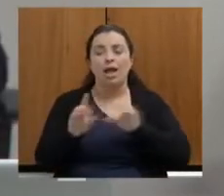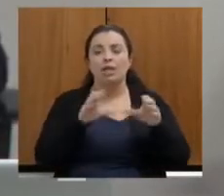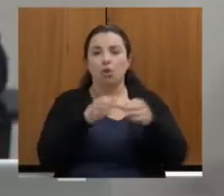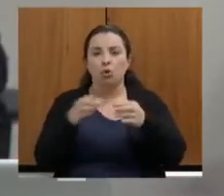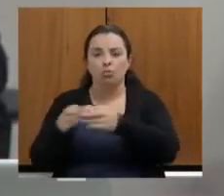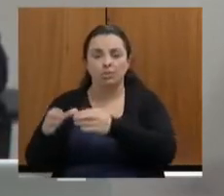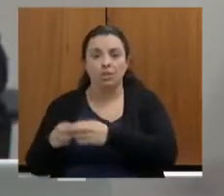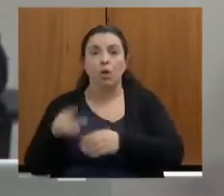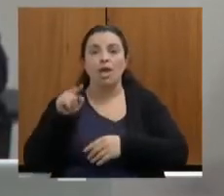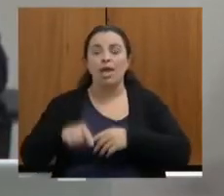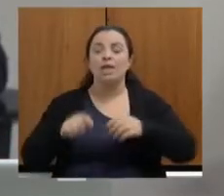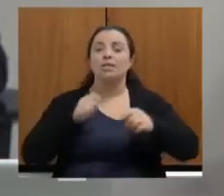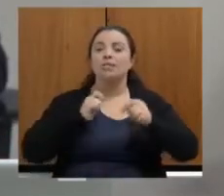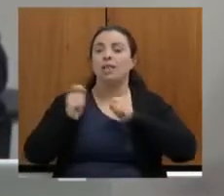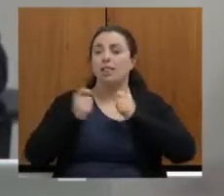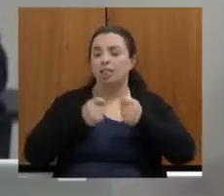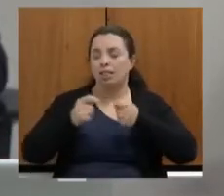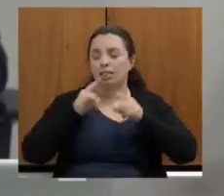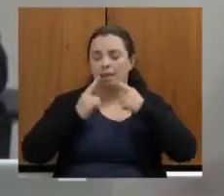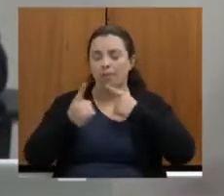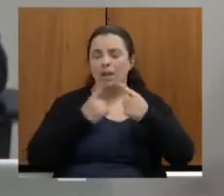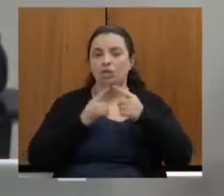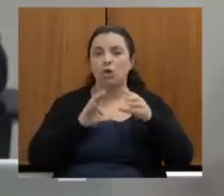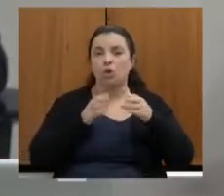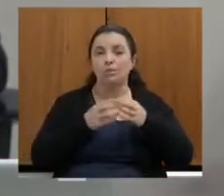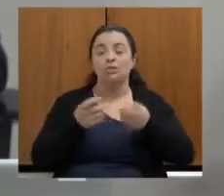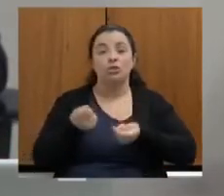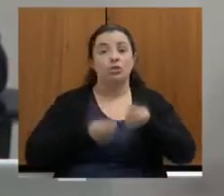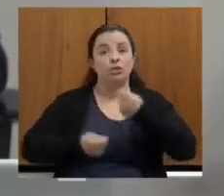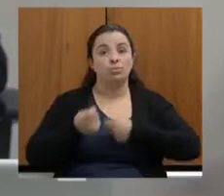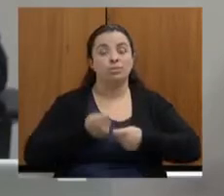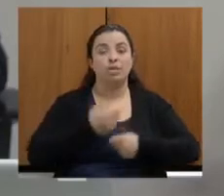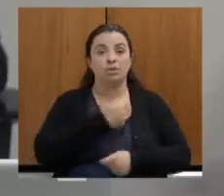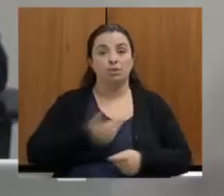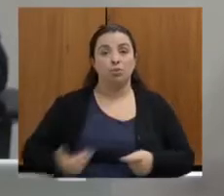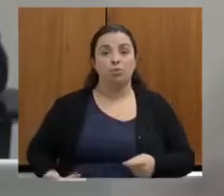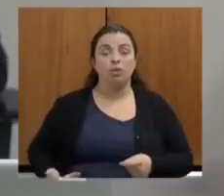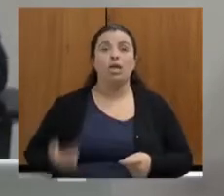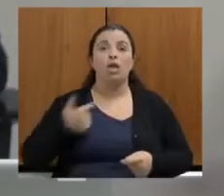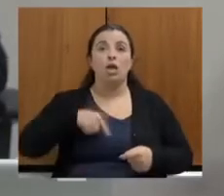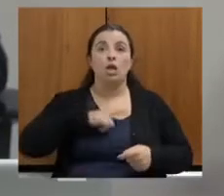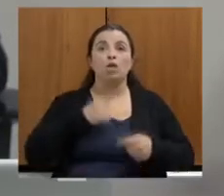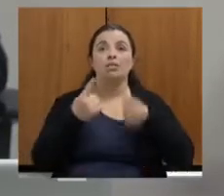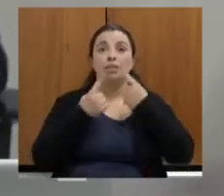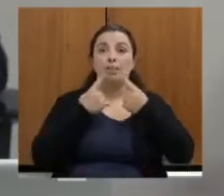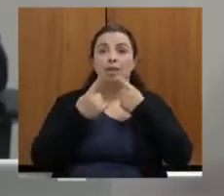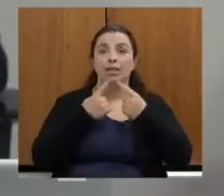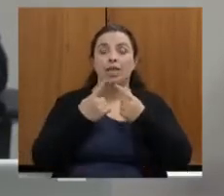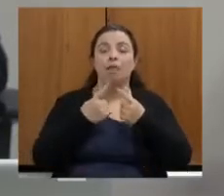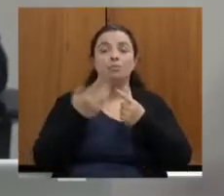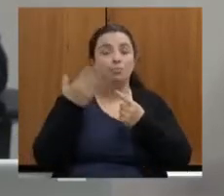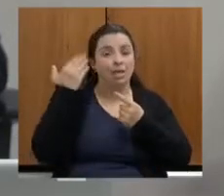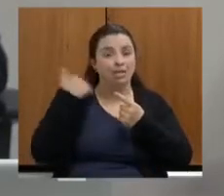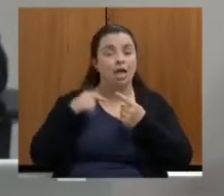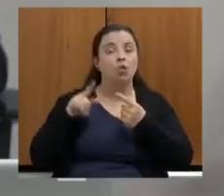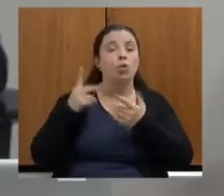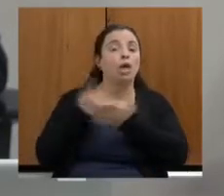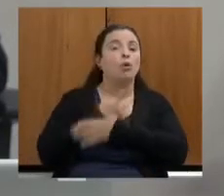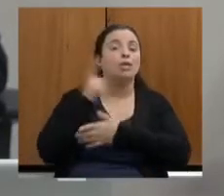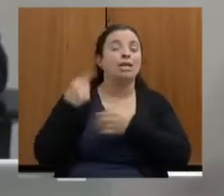debate está sendo feito pela comissão de administração pública nós debatemos a situação de Antônio Pereira numa audiência que